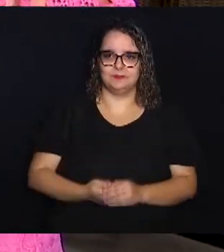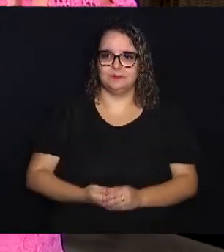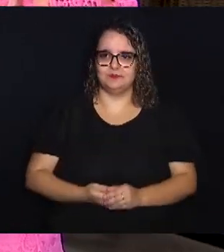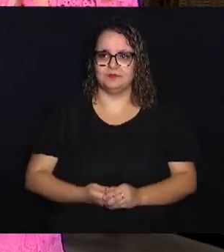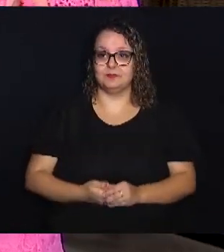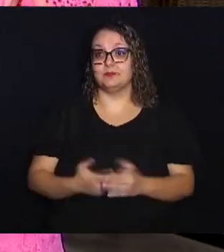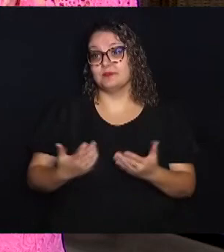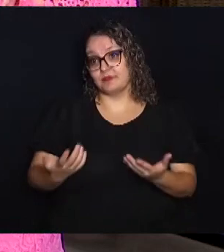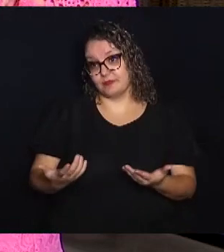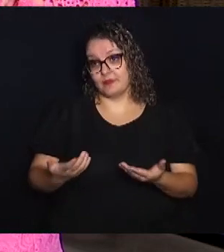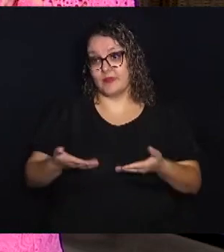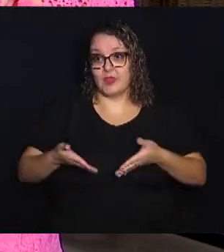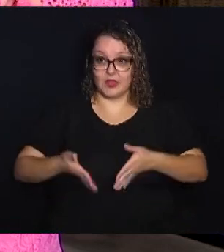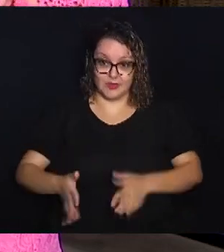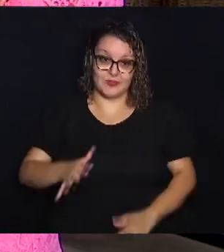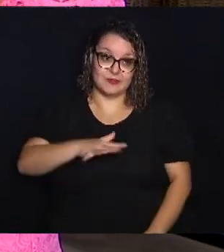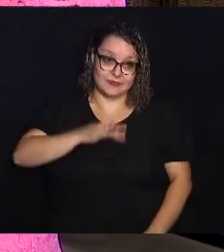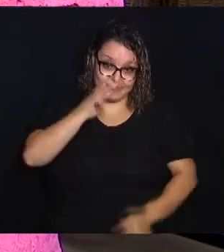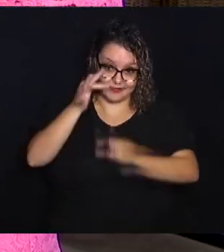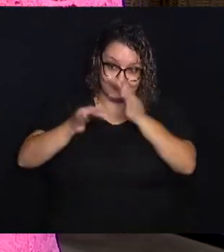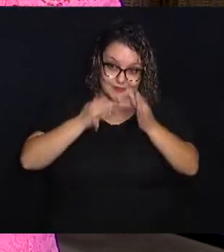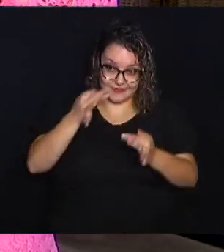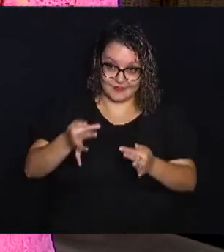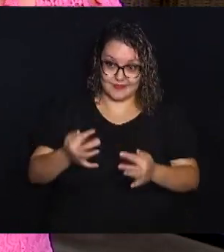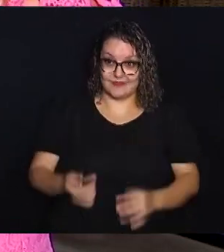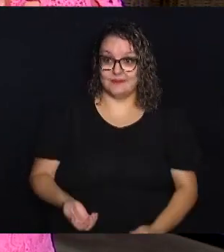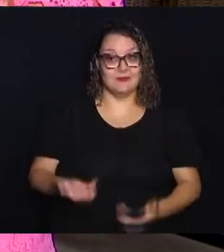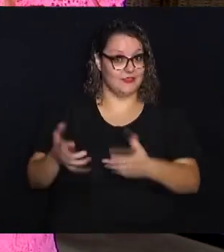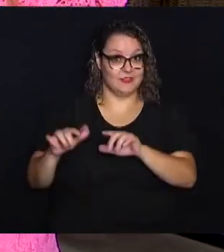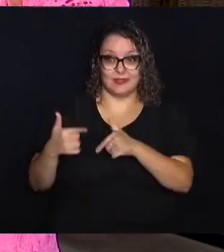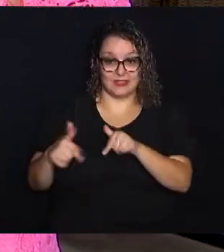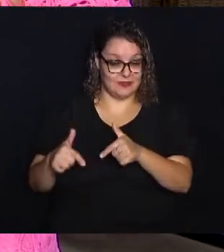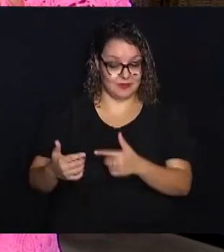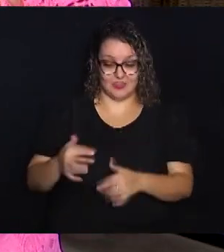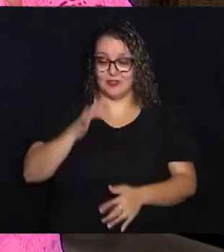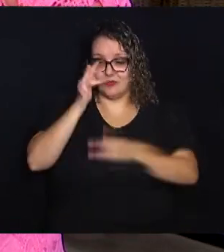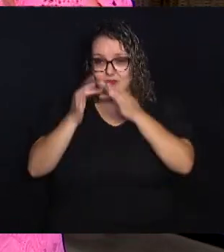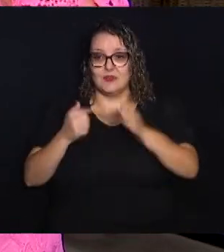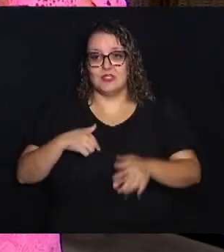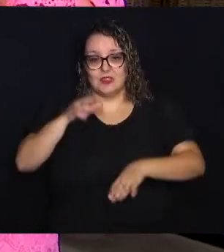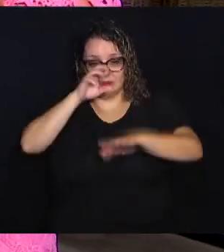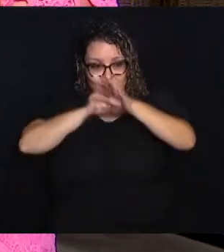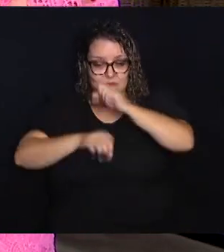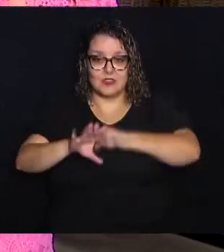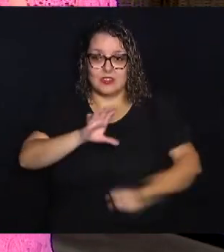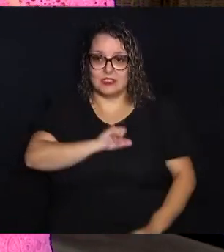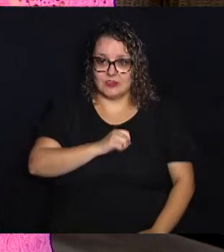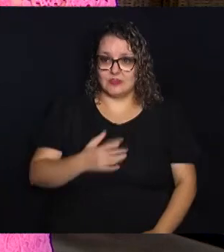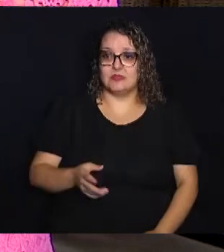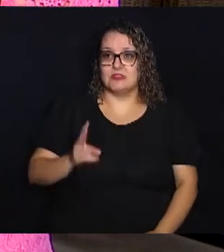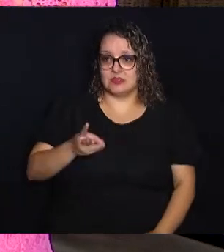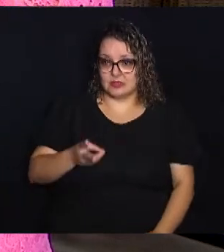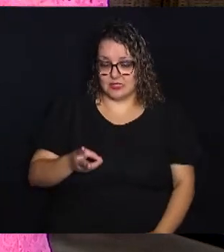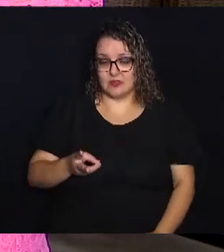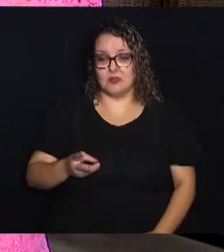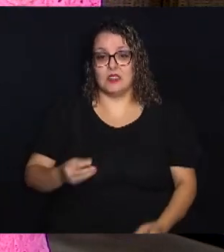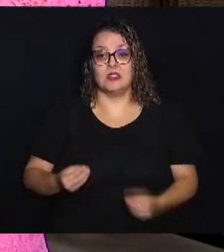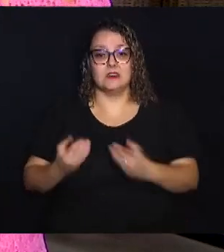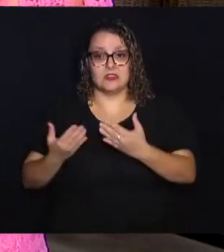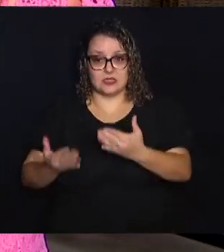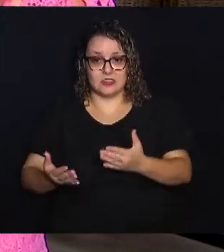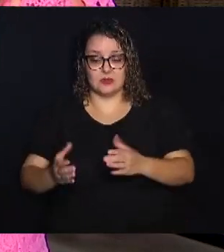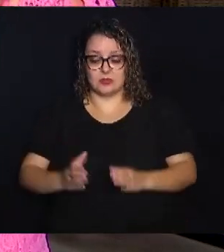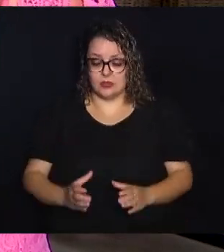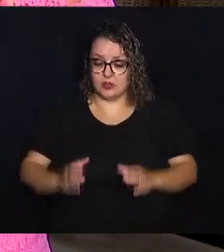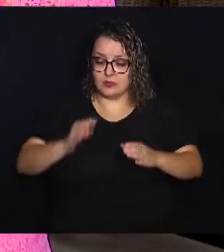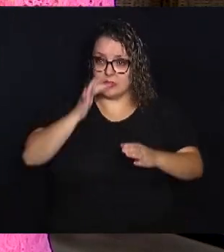Por quê? Bom, eu nasci no meio das flores, mas não queria trabalhar com flor. E eu aprendi a gostar porque toda vez que a